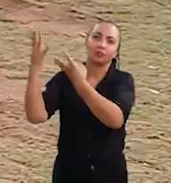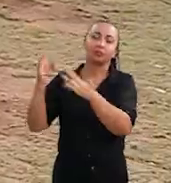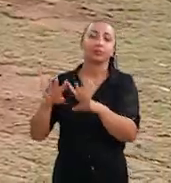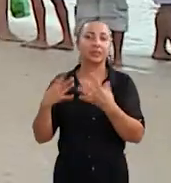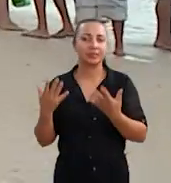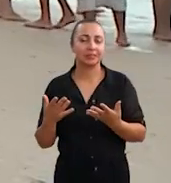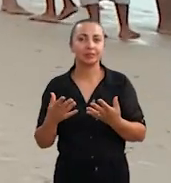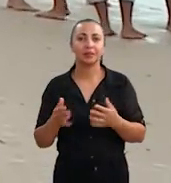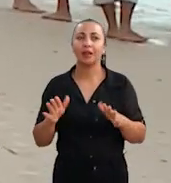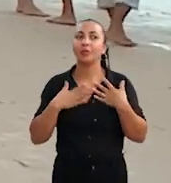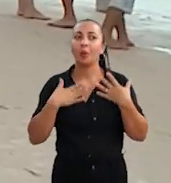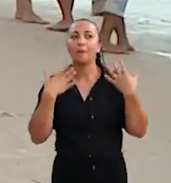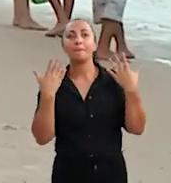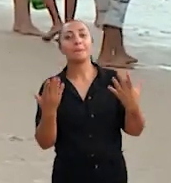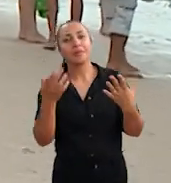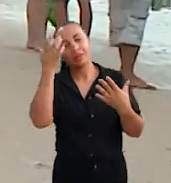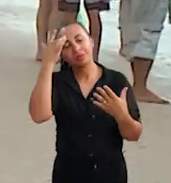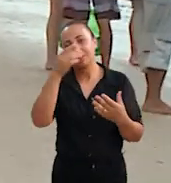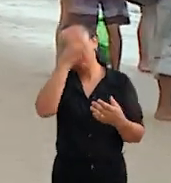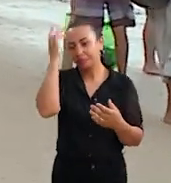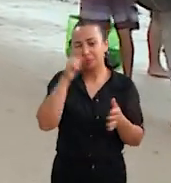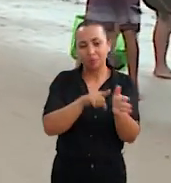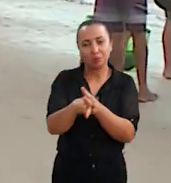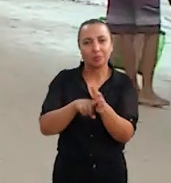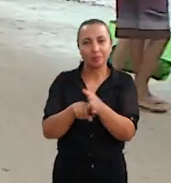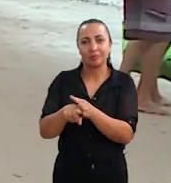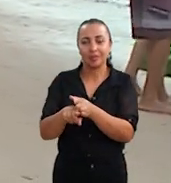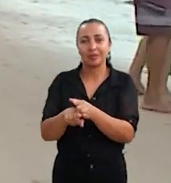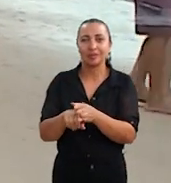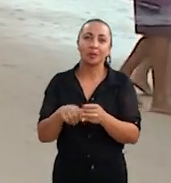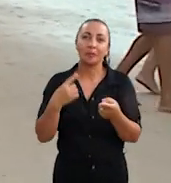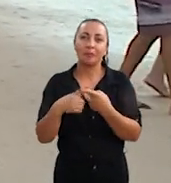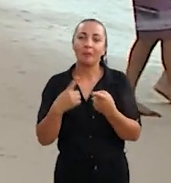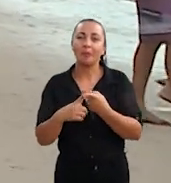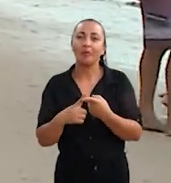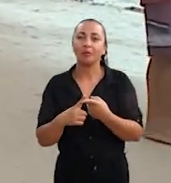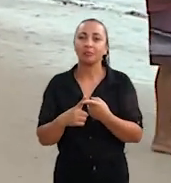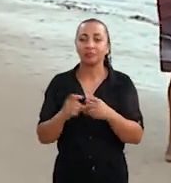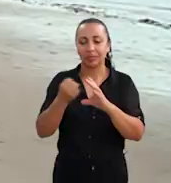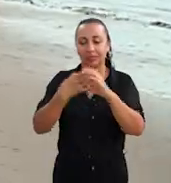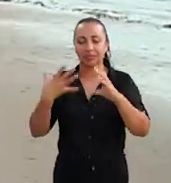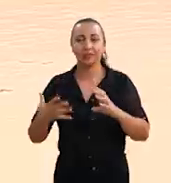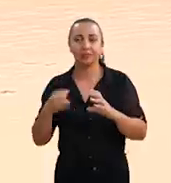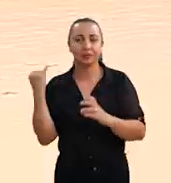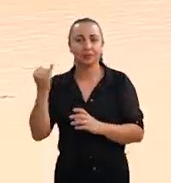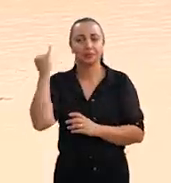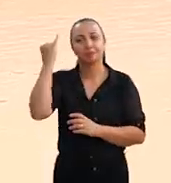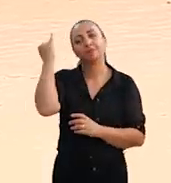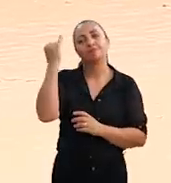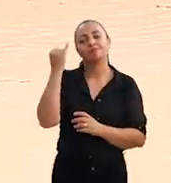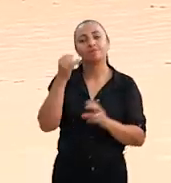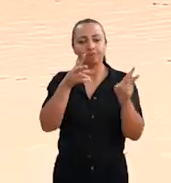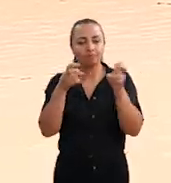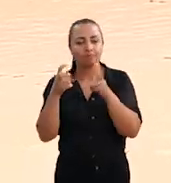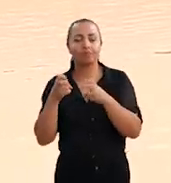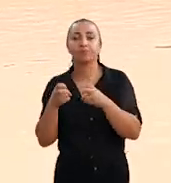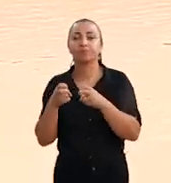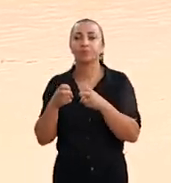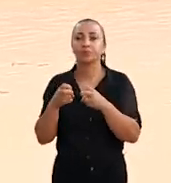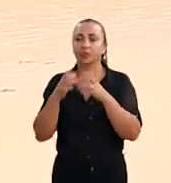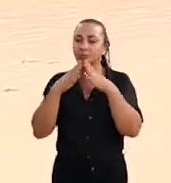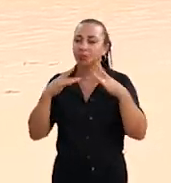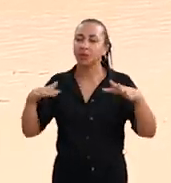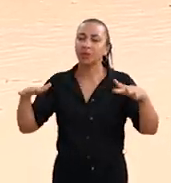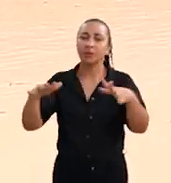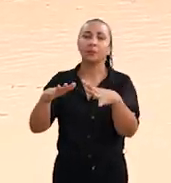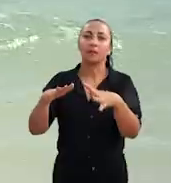isso realmente foi uma surpresa para os estudiosos da área. Um aspecto bastante relevante nesse